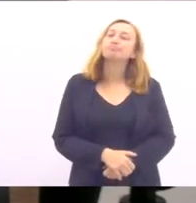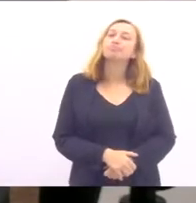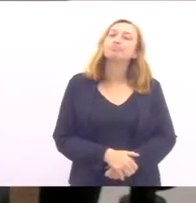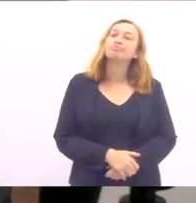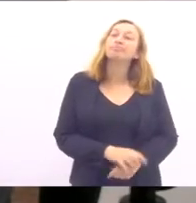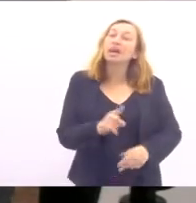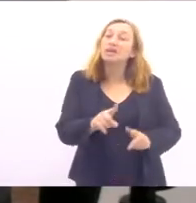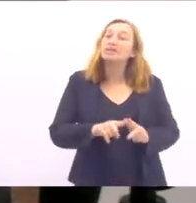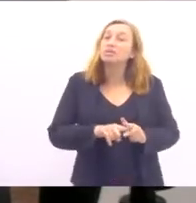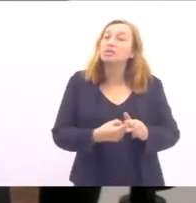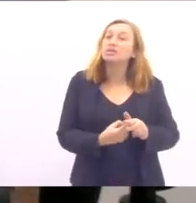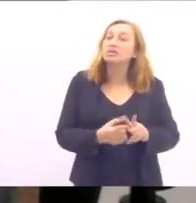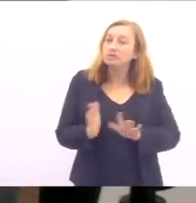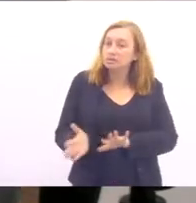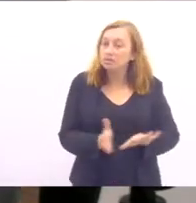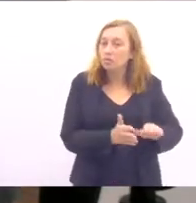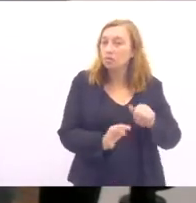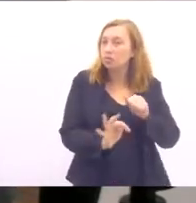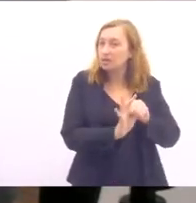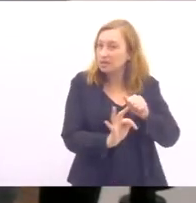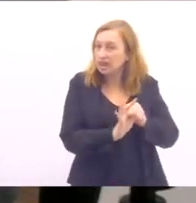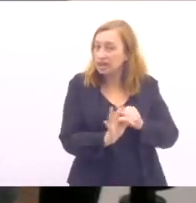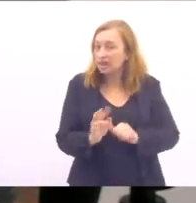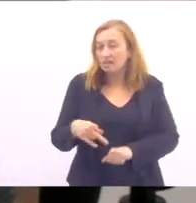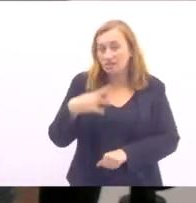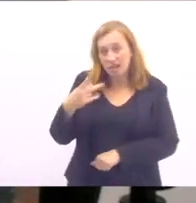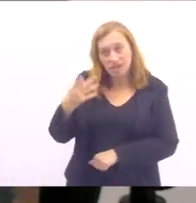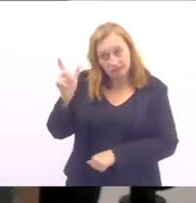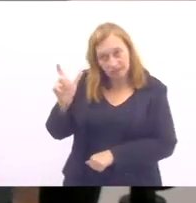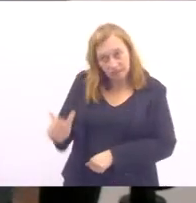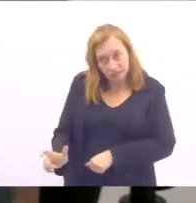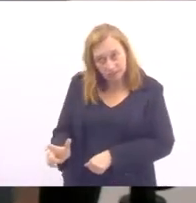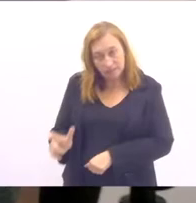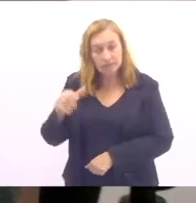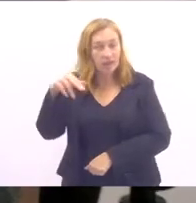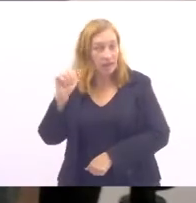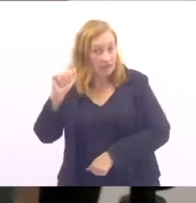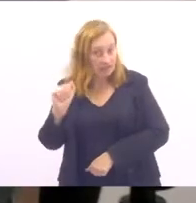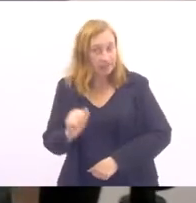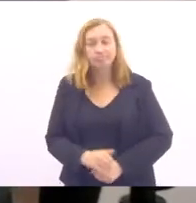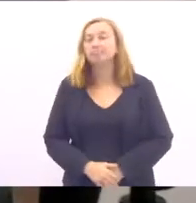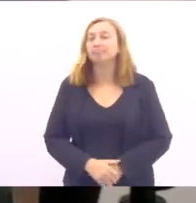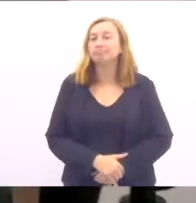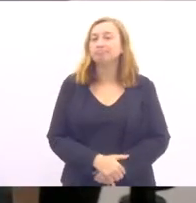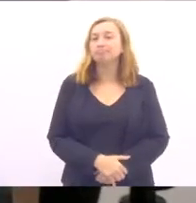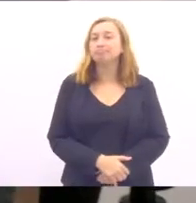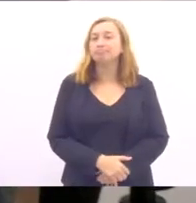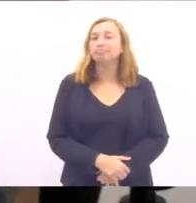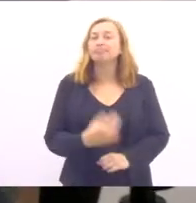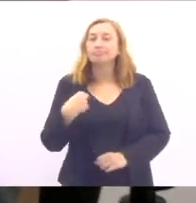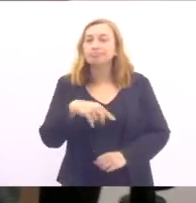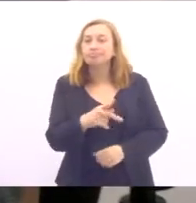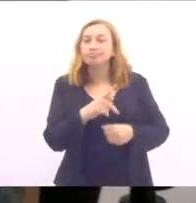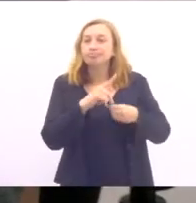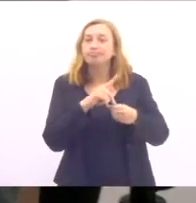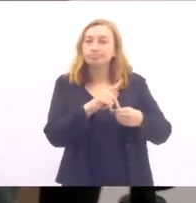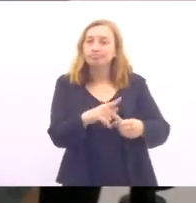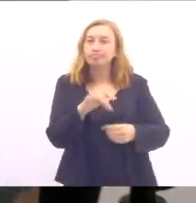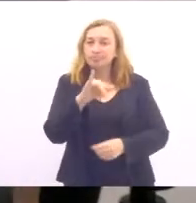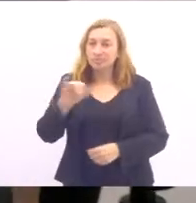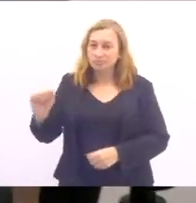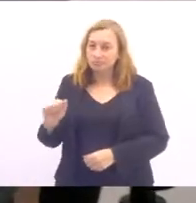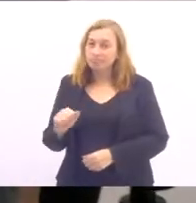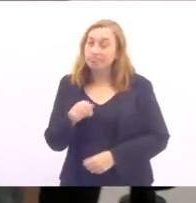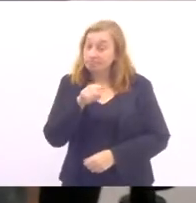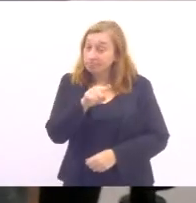Essa regulamentação, com o parecer técnico da Ana Cristina, foi para a Procuradoria do INEA, que